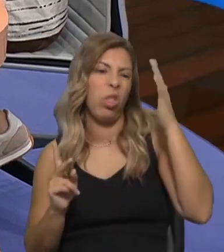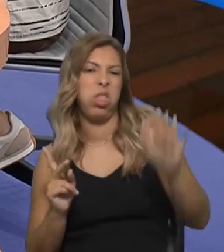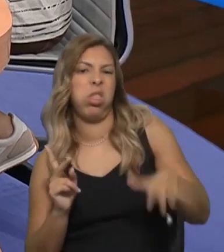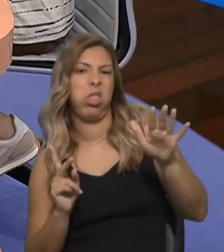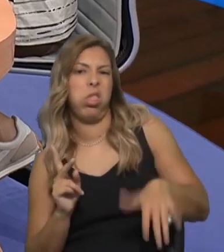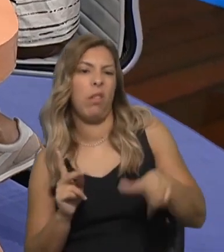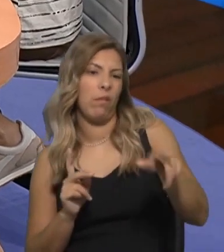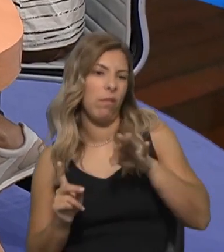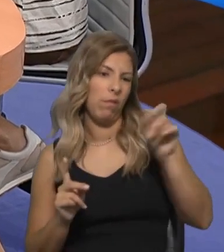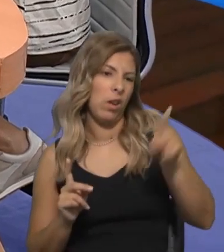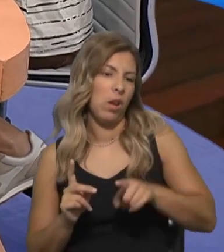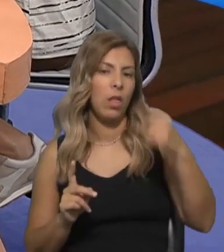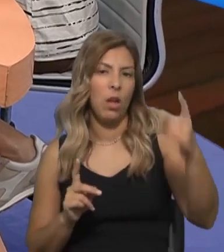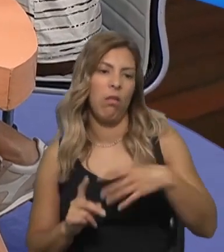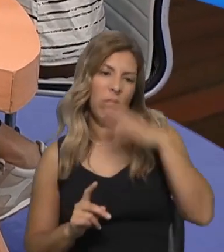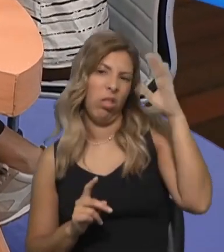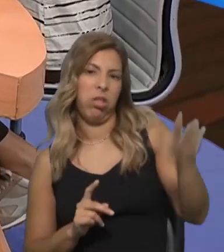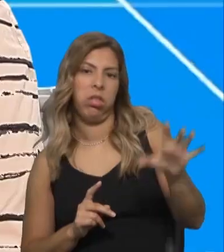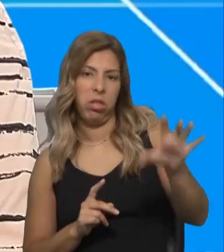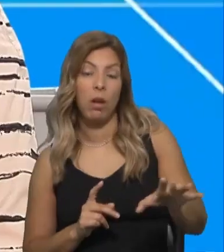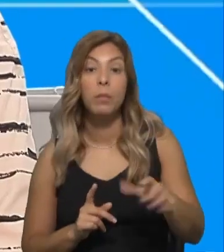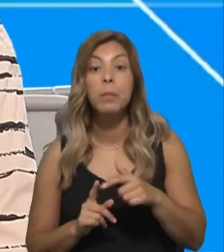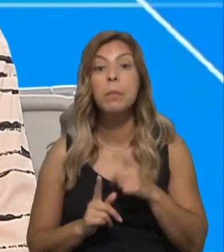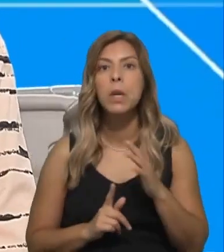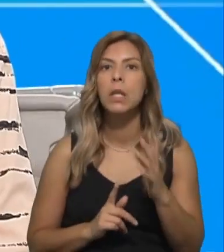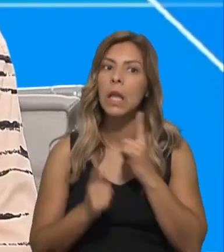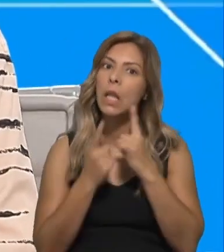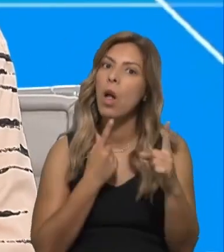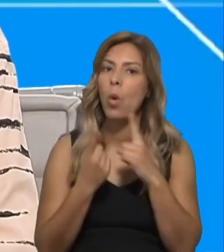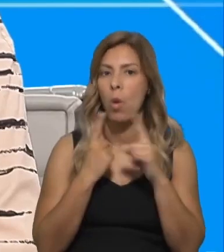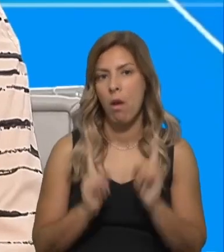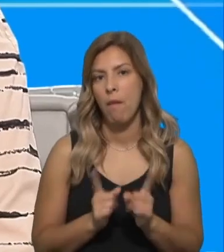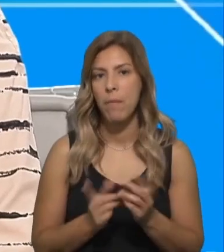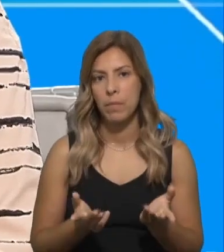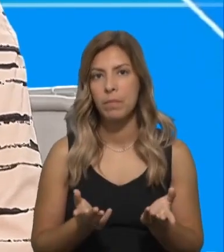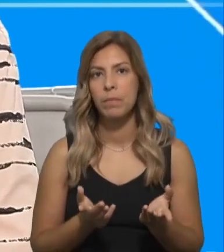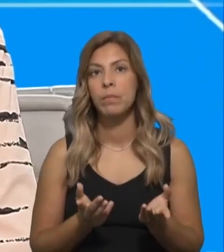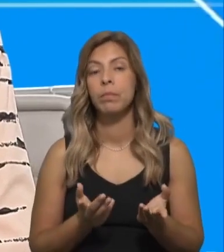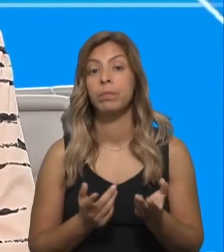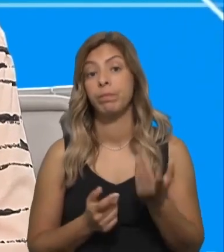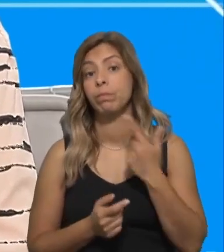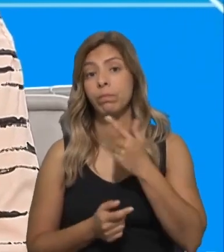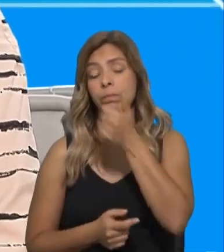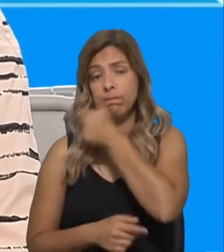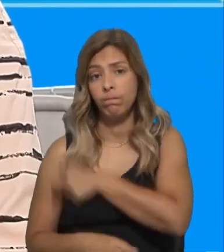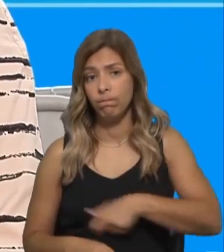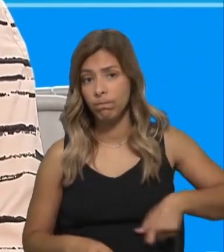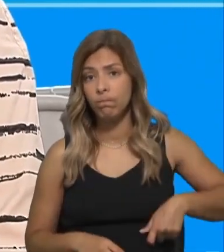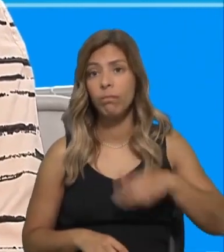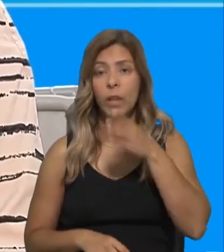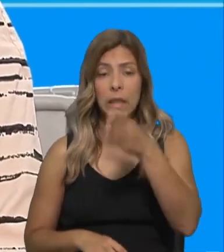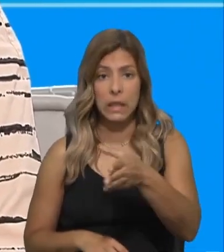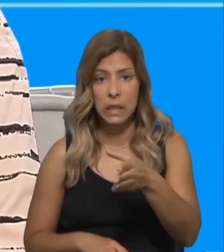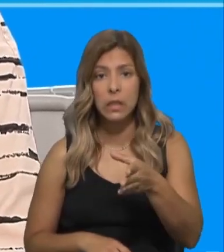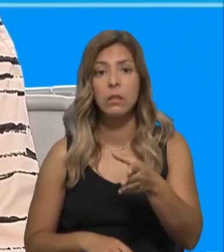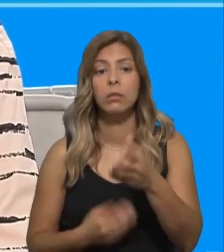fé por aí fora. Mas ele, consciente disso, também é diálogo. Portanto, ele disse aos cardeais, e, portanto, ele vê isso também como